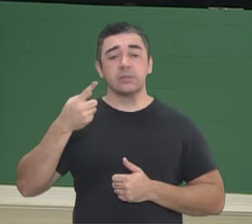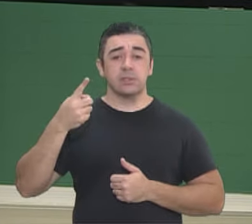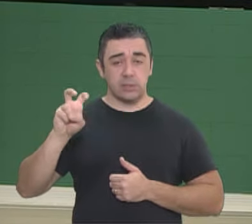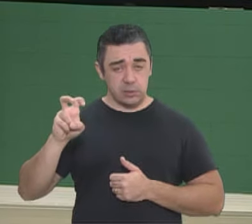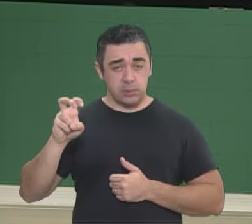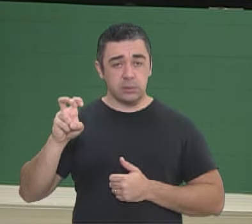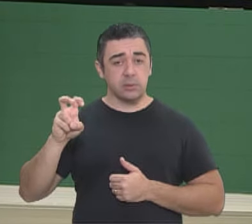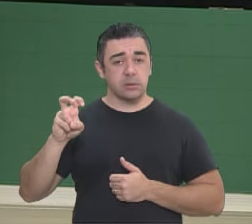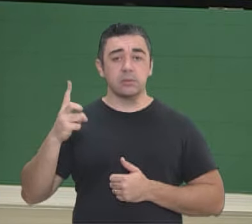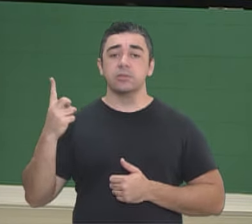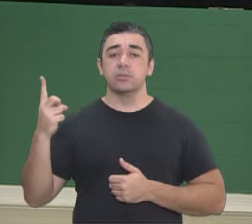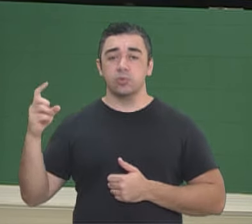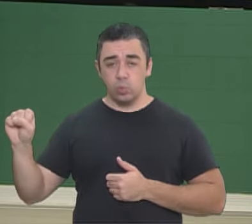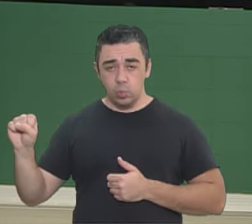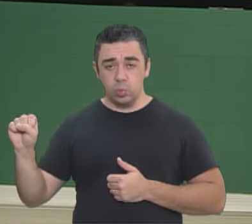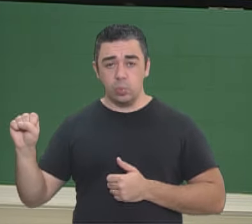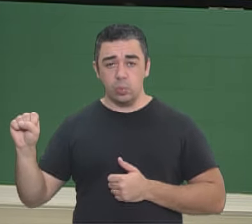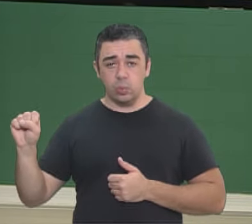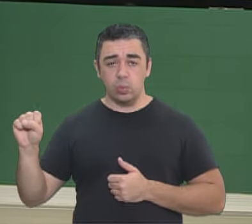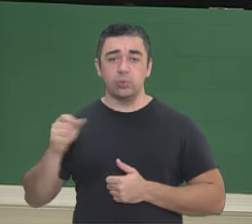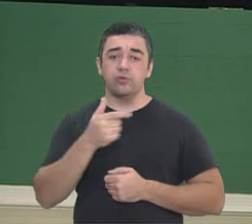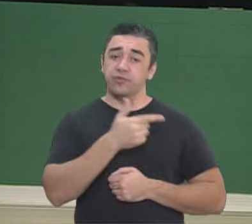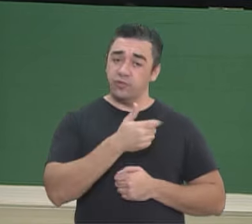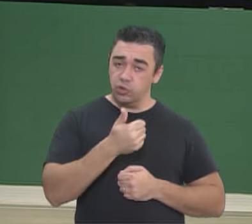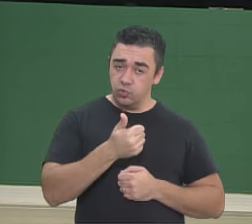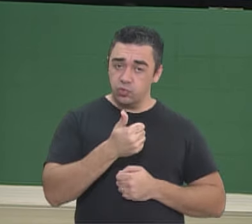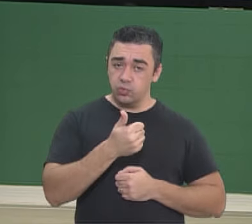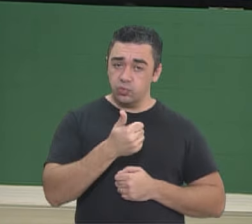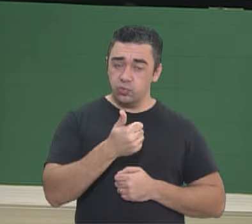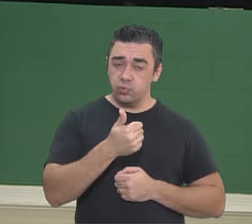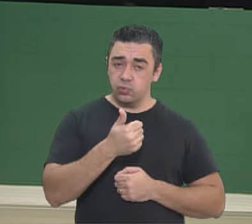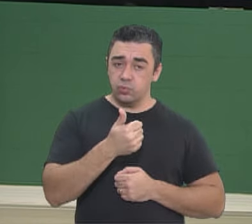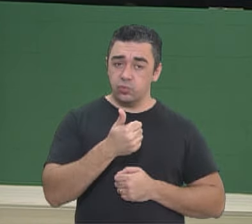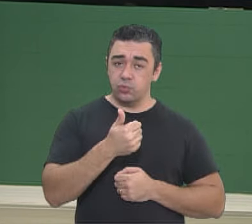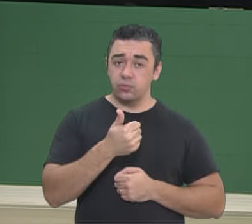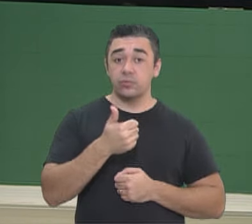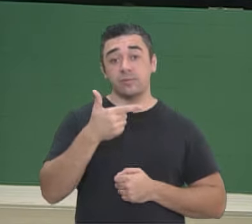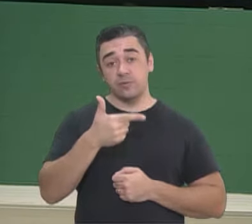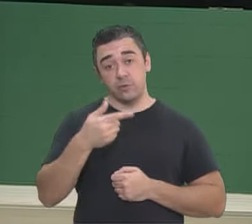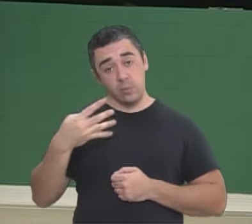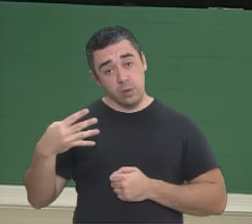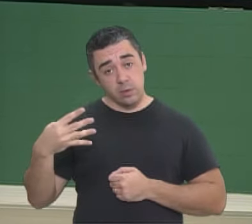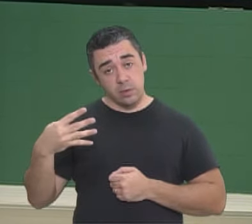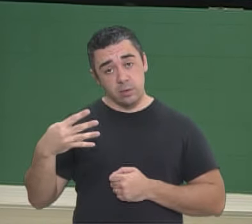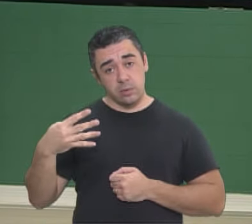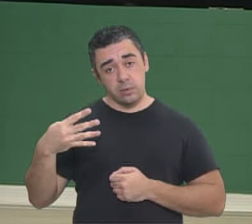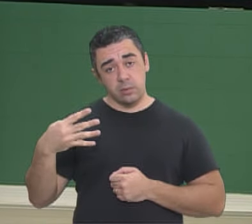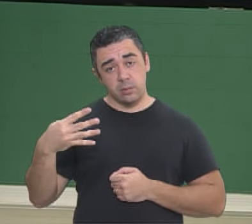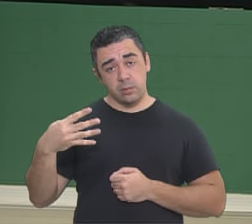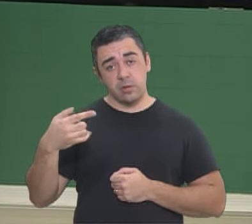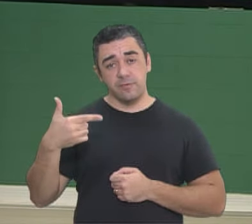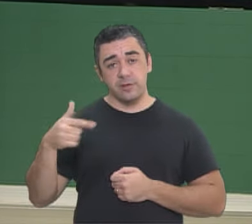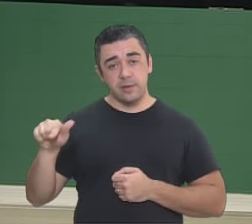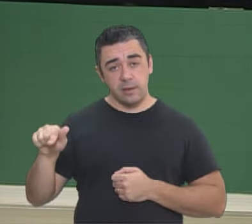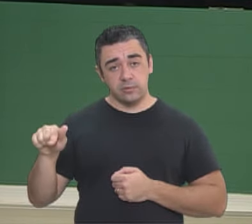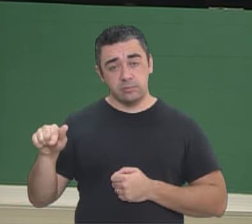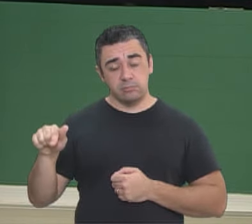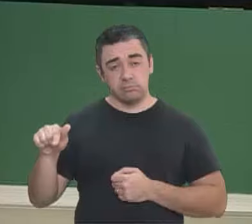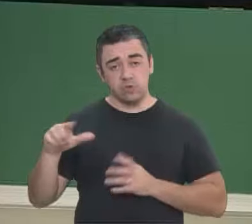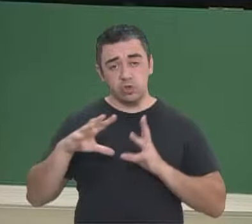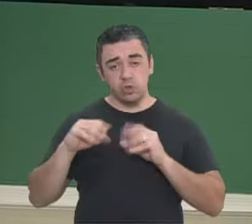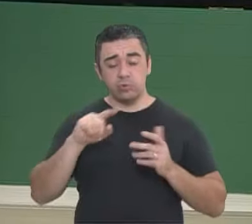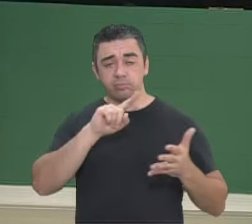15, 18 já está riscado, 21 é múltiplo de 3, risca, né? 24 e o 27. 3 vezes